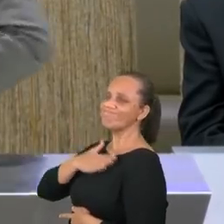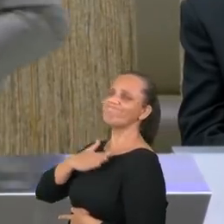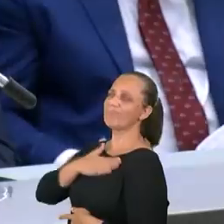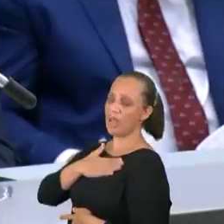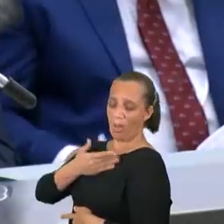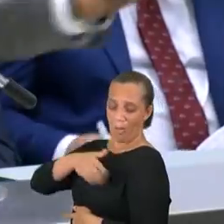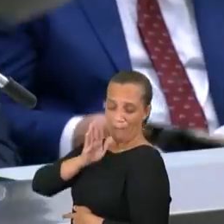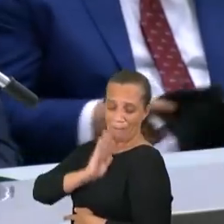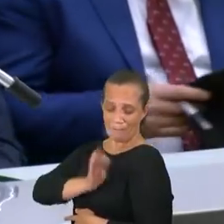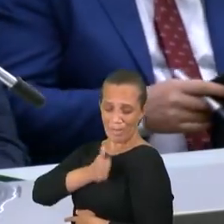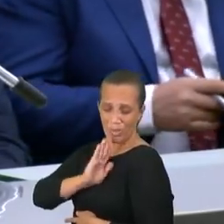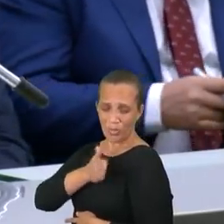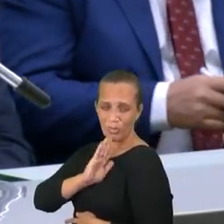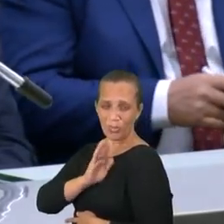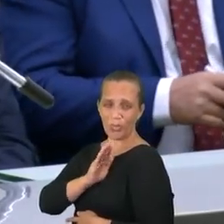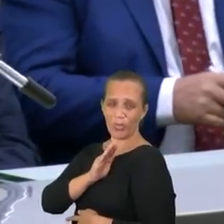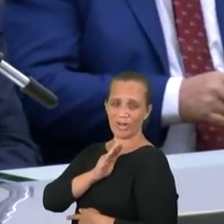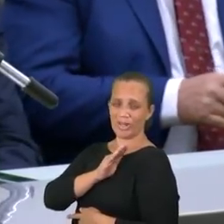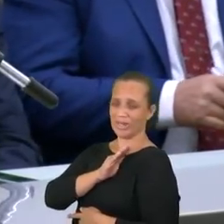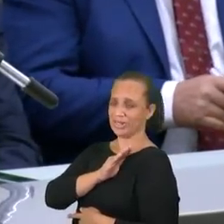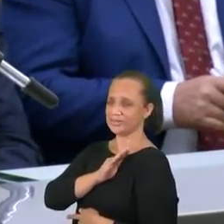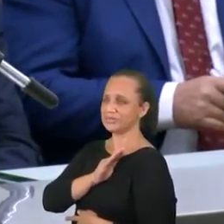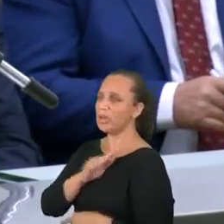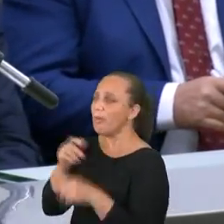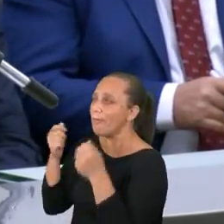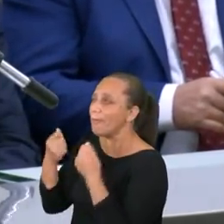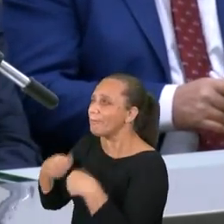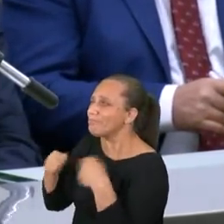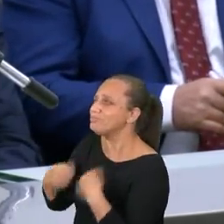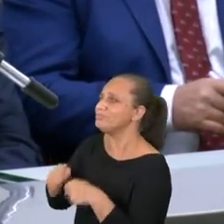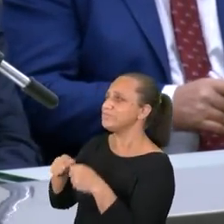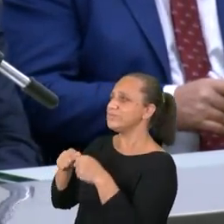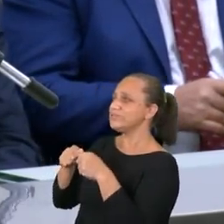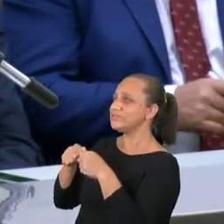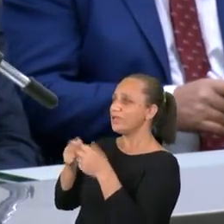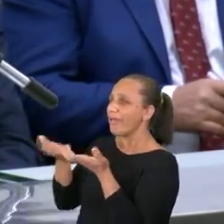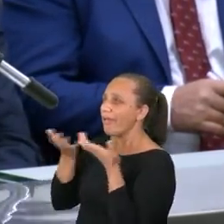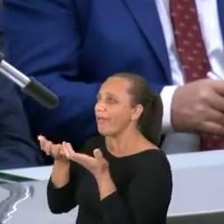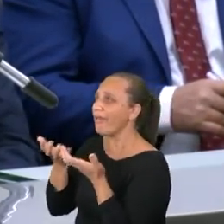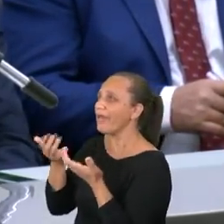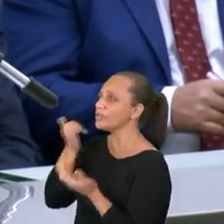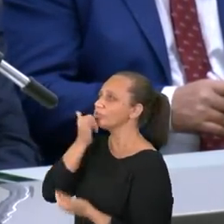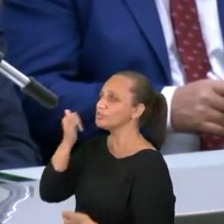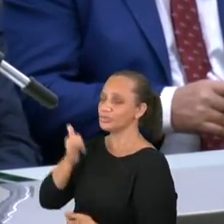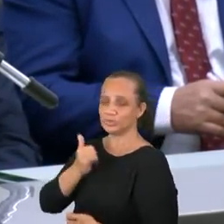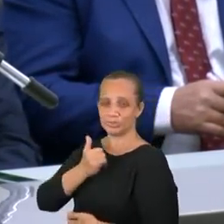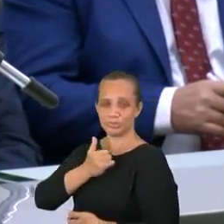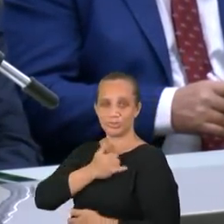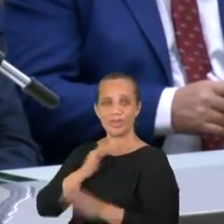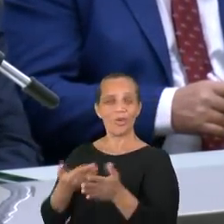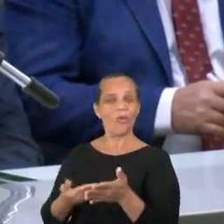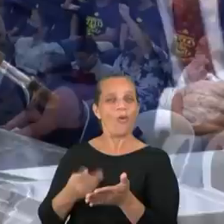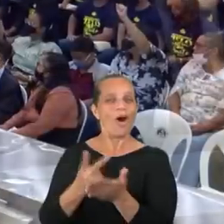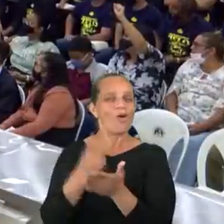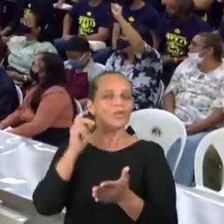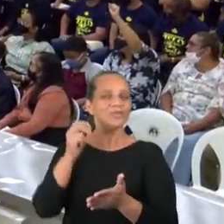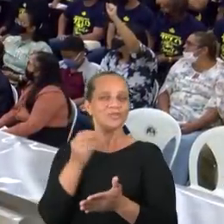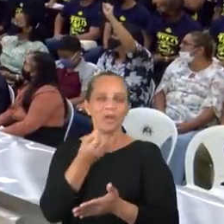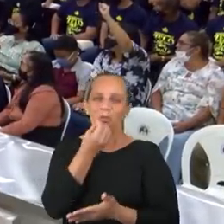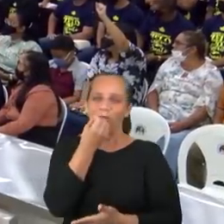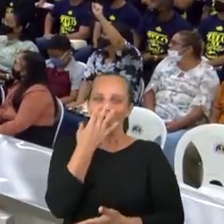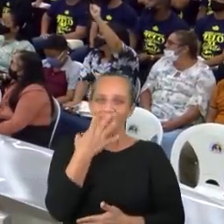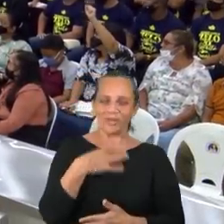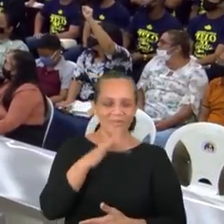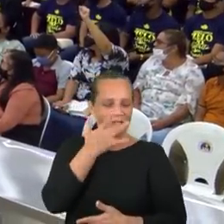meu coração está aqui rasgado, aberto diante de ti. Aí vem a bondade, a misericórdia,